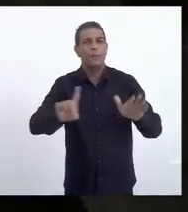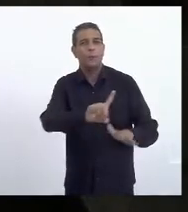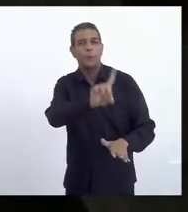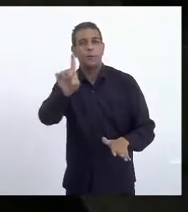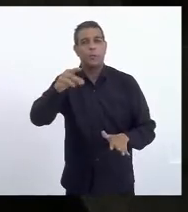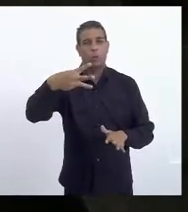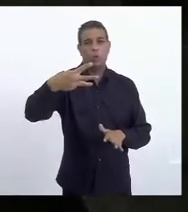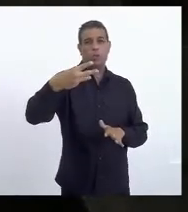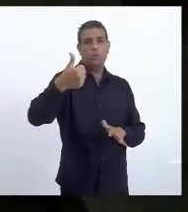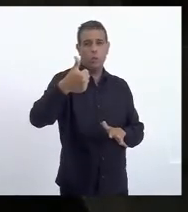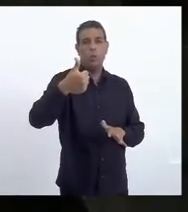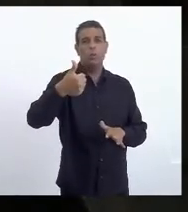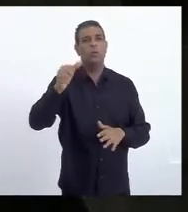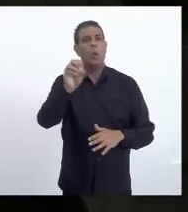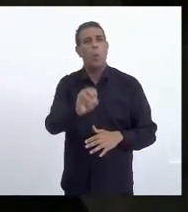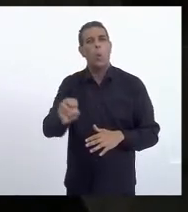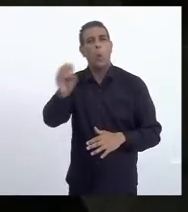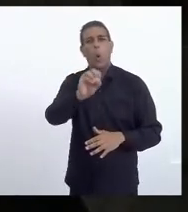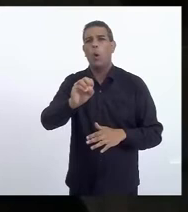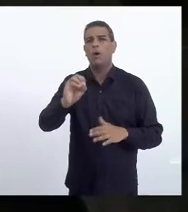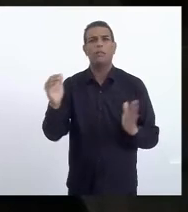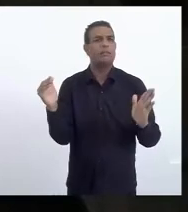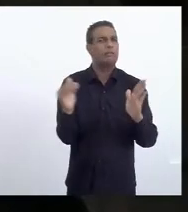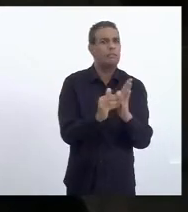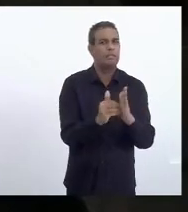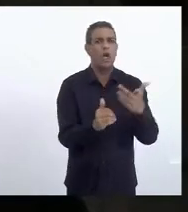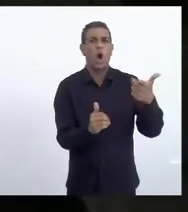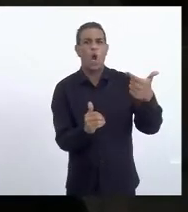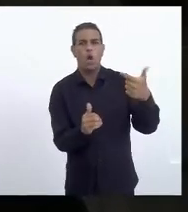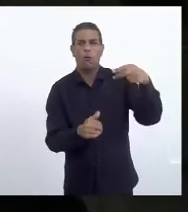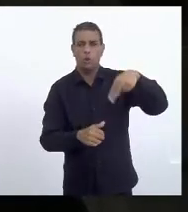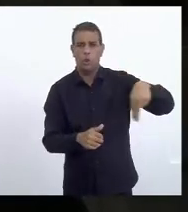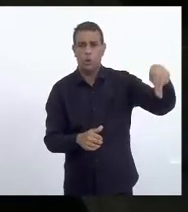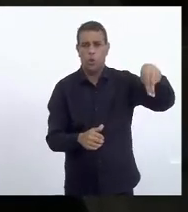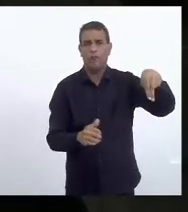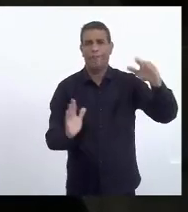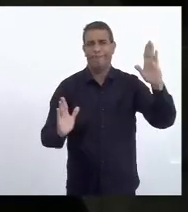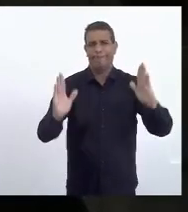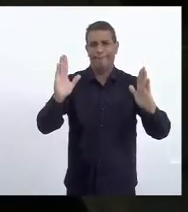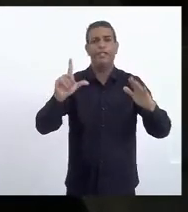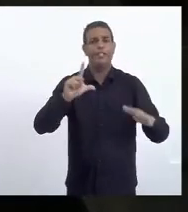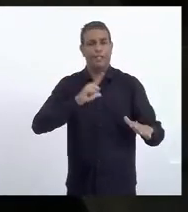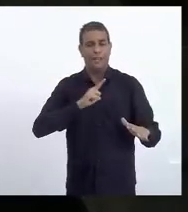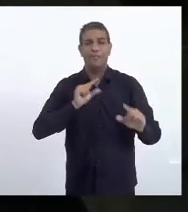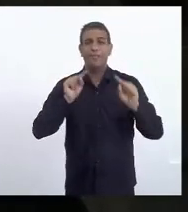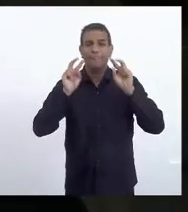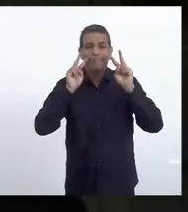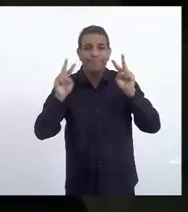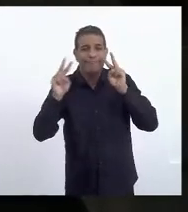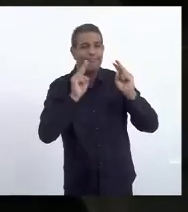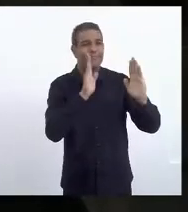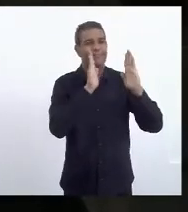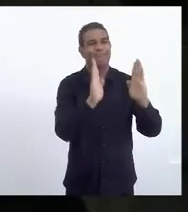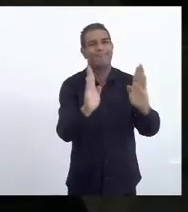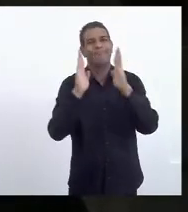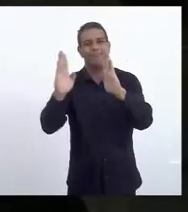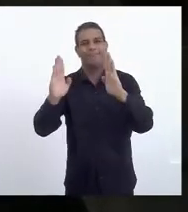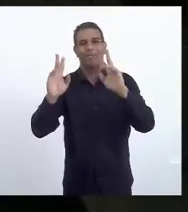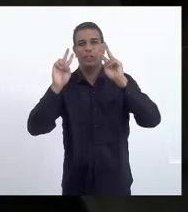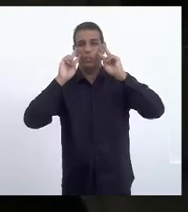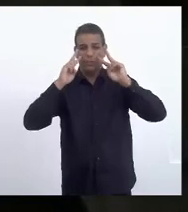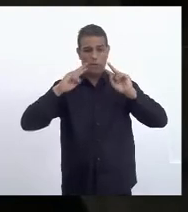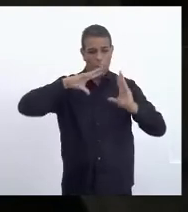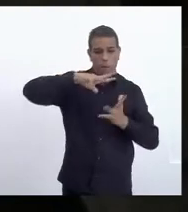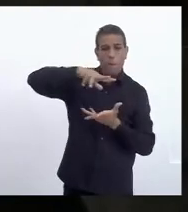Trinta e Um de outubro e Segue até o dia Doze de Novembro né durante esse período o mundo